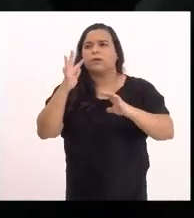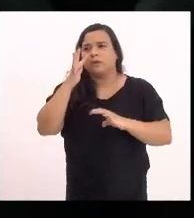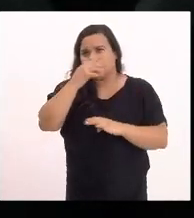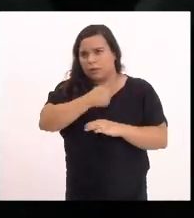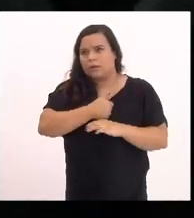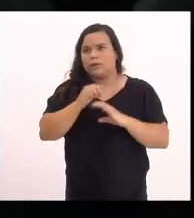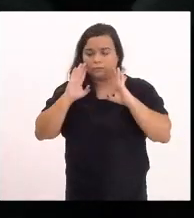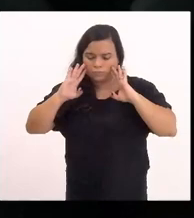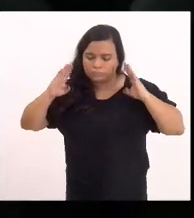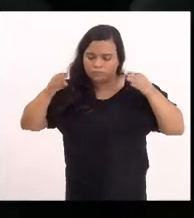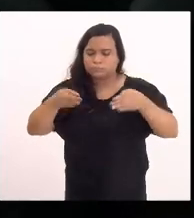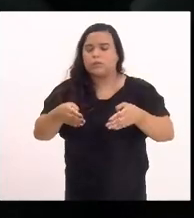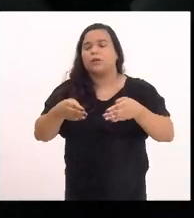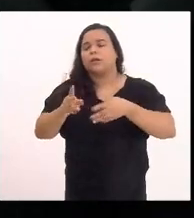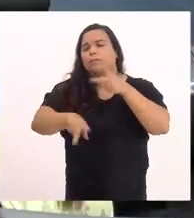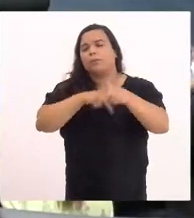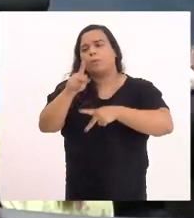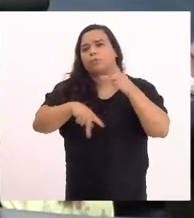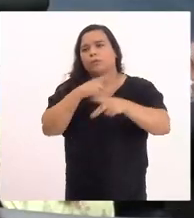Janeiro.